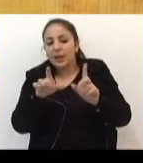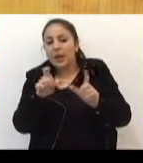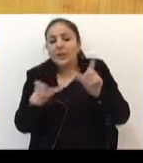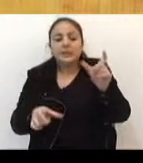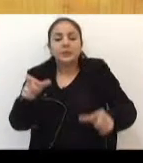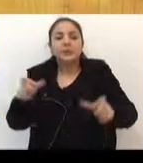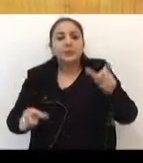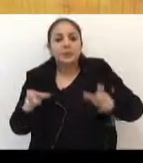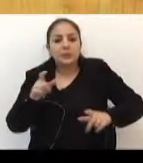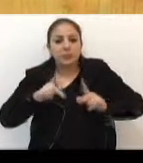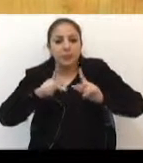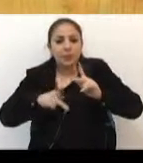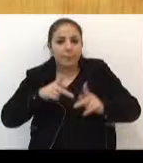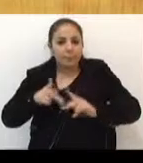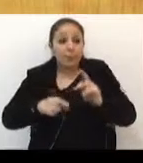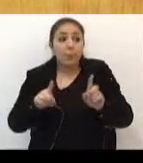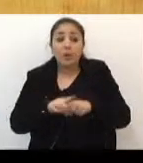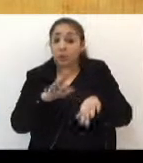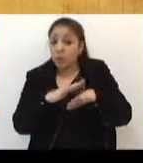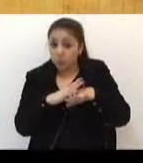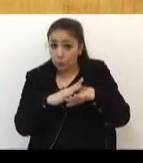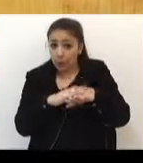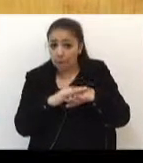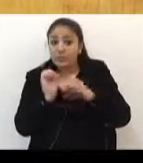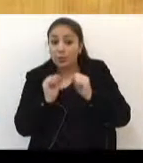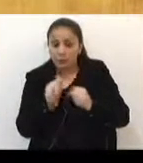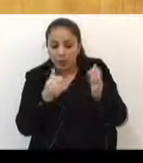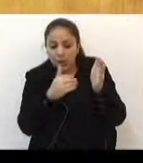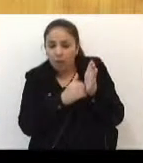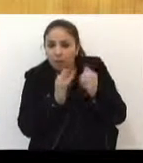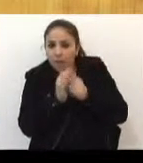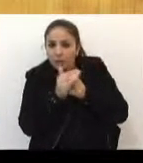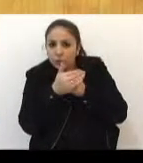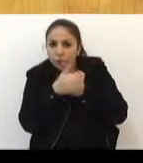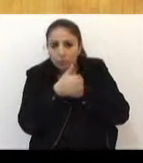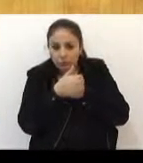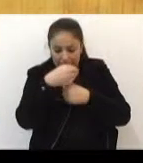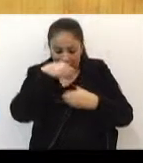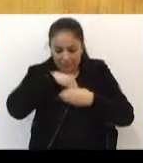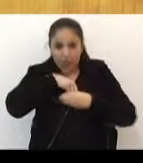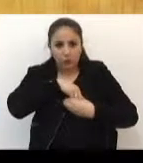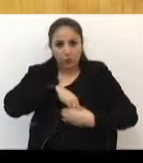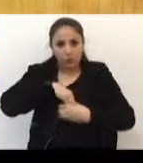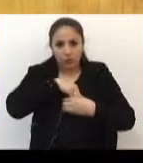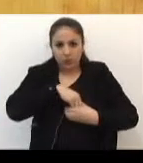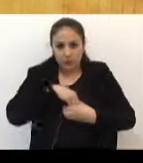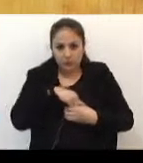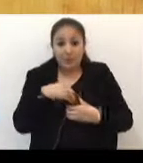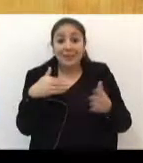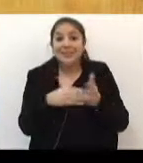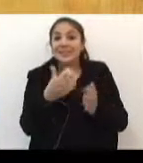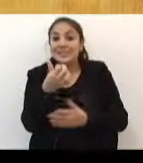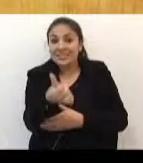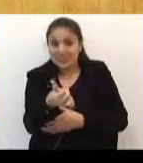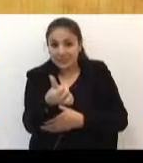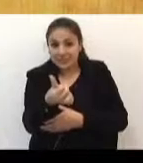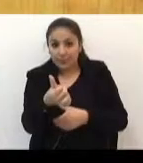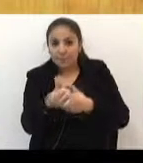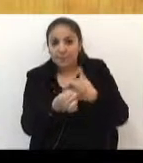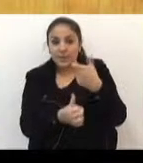zoonose que ela pode ficar incubada ou no ser humano ou no animal até 6 meses, então por uma medida